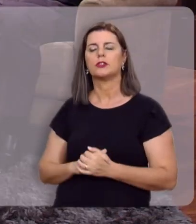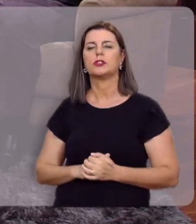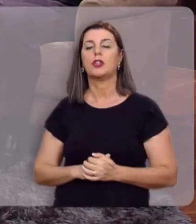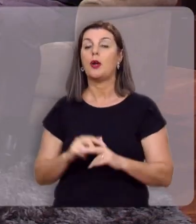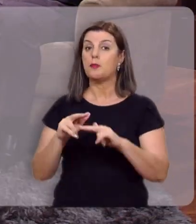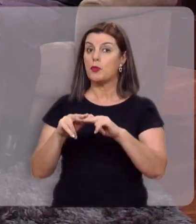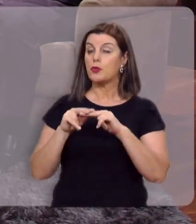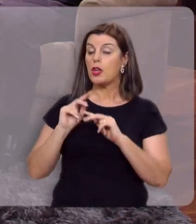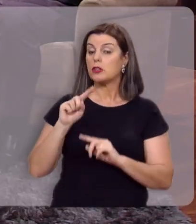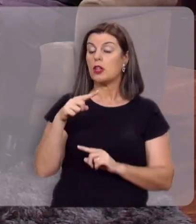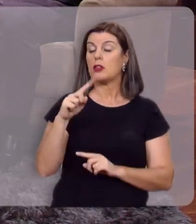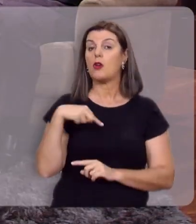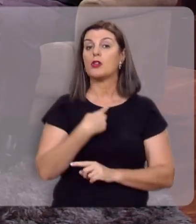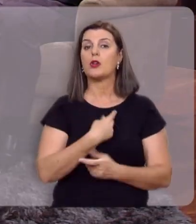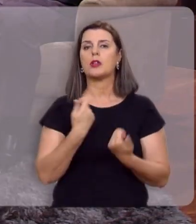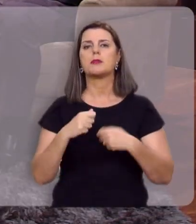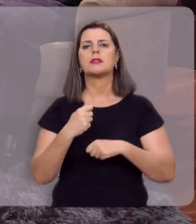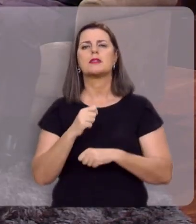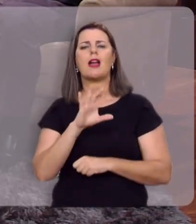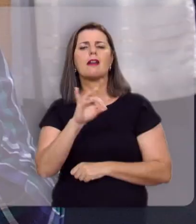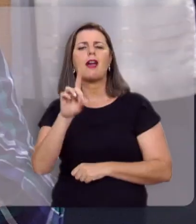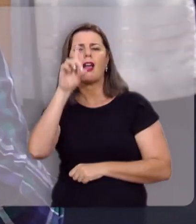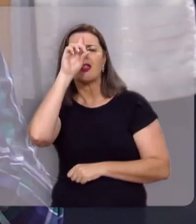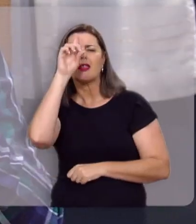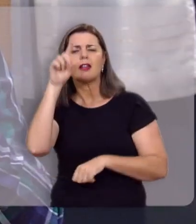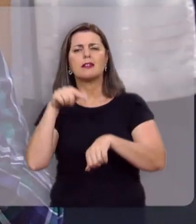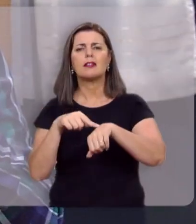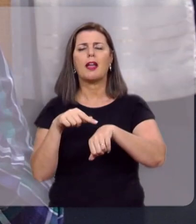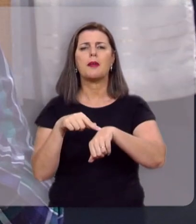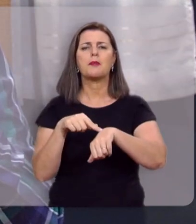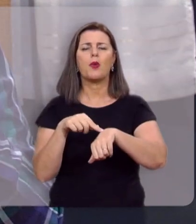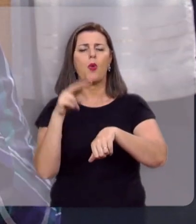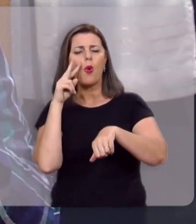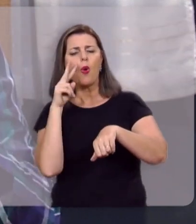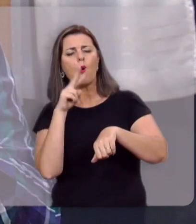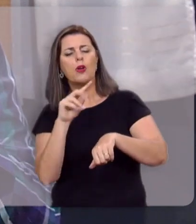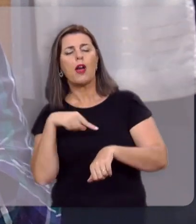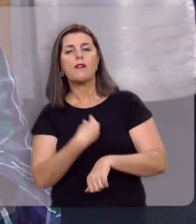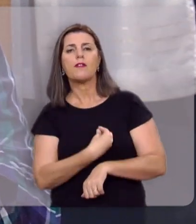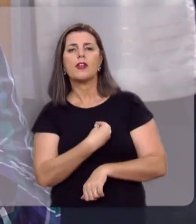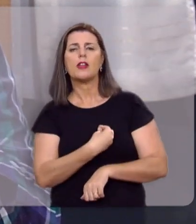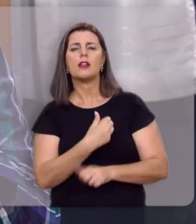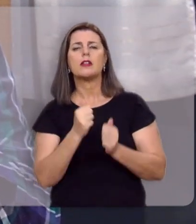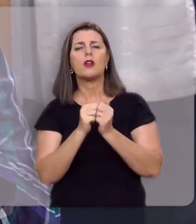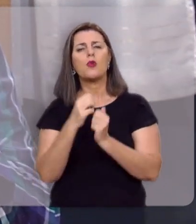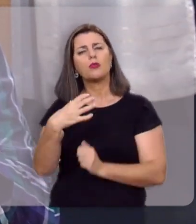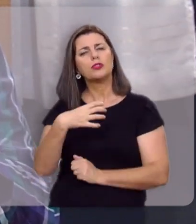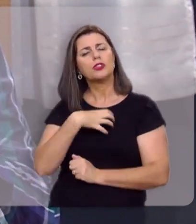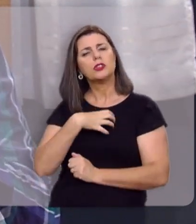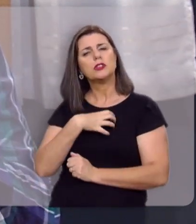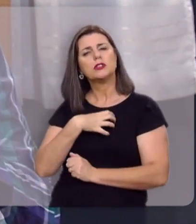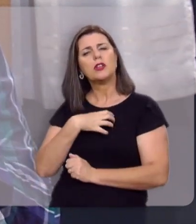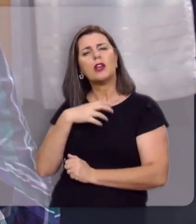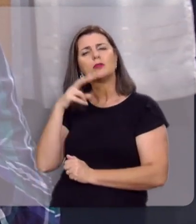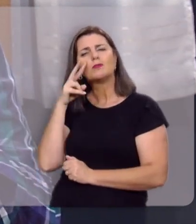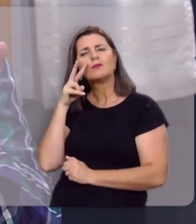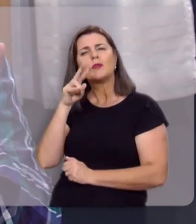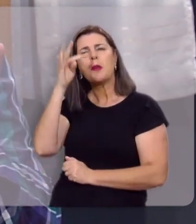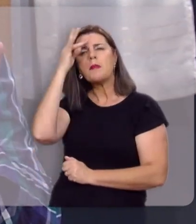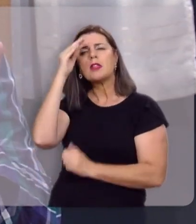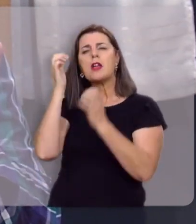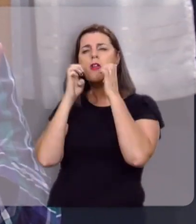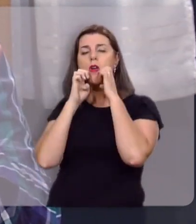verdade. E é por isso, então, que nós temos que, em cada situação, olhar a nossa vida com a perspectiva